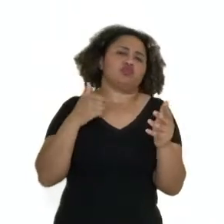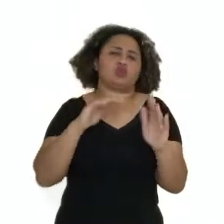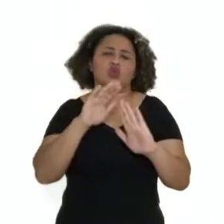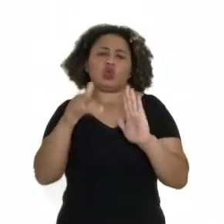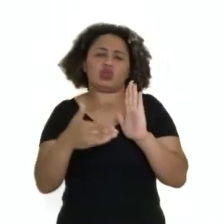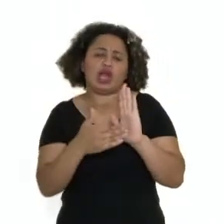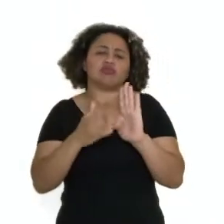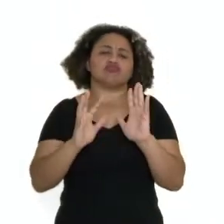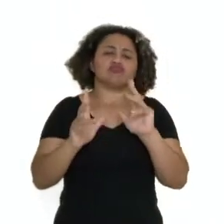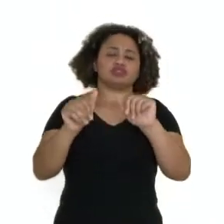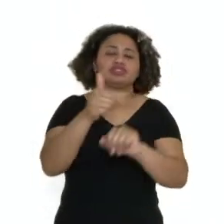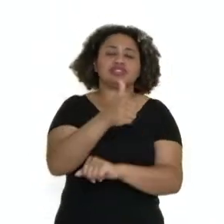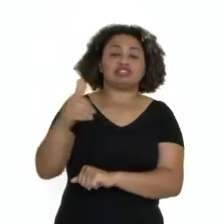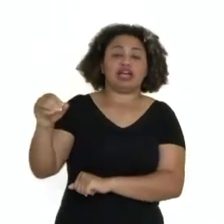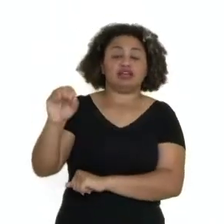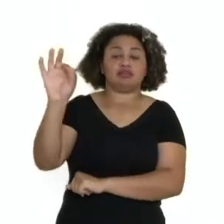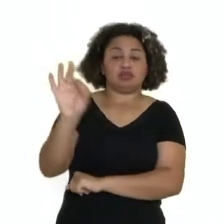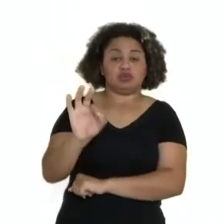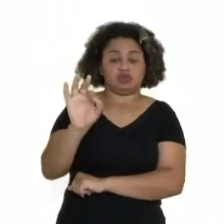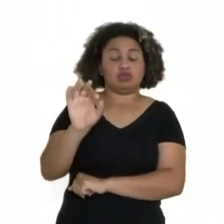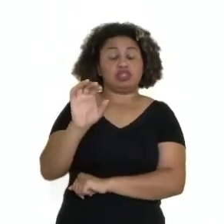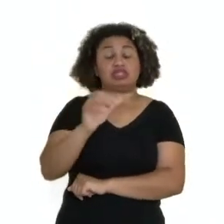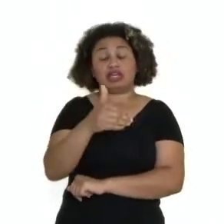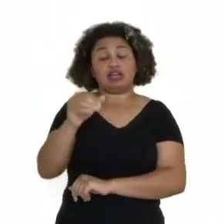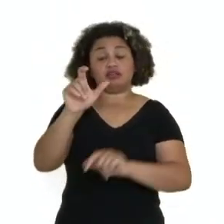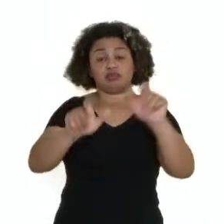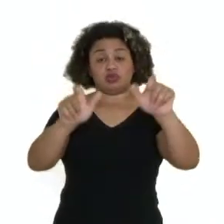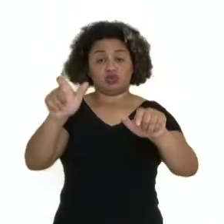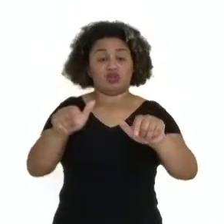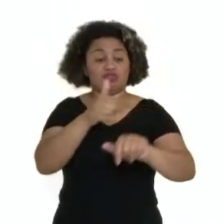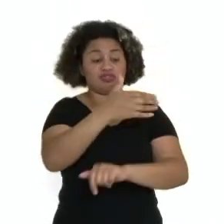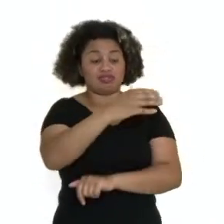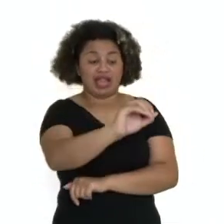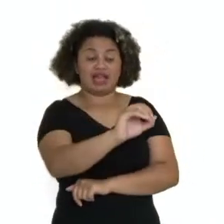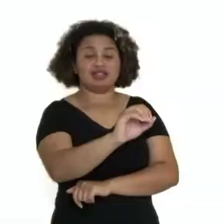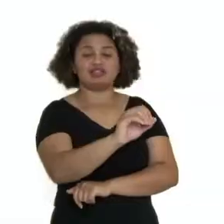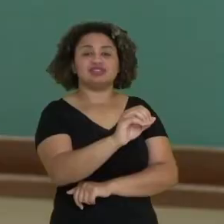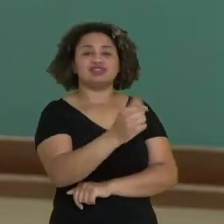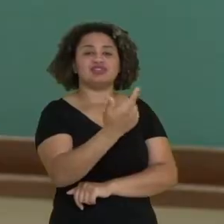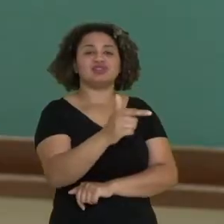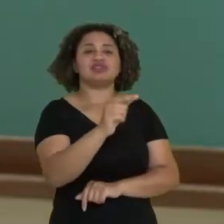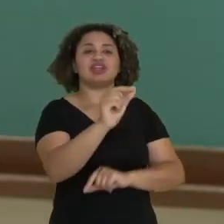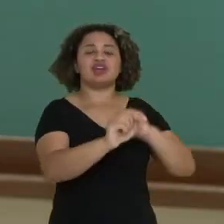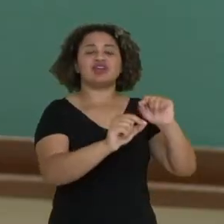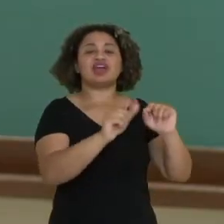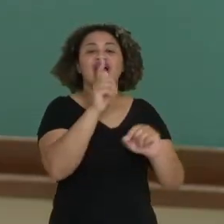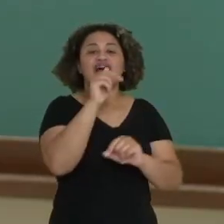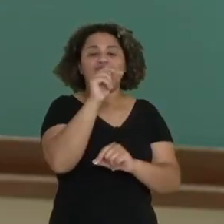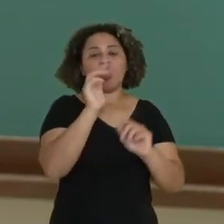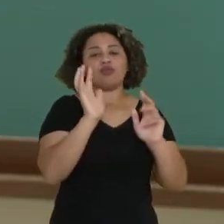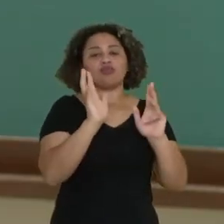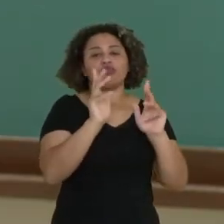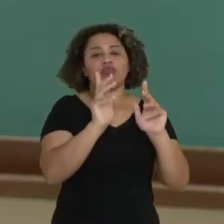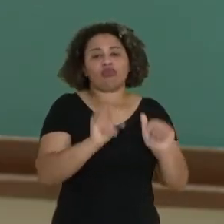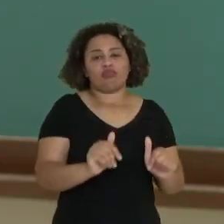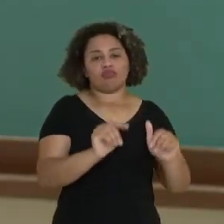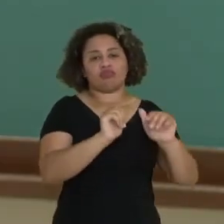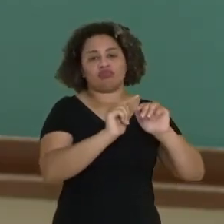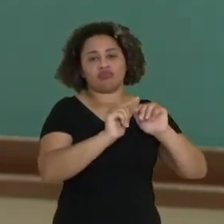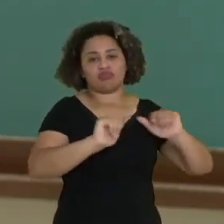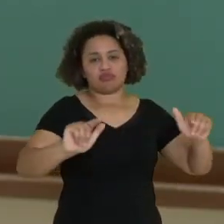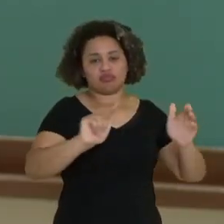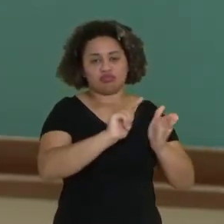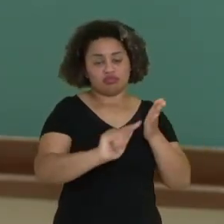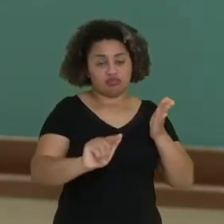de 100 pessoas, por exemplo, 10 não têm acesso à água potável. Nós podemos